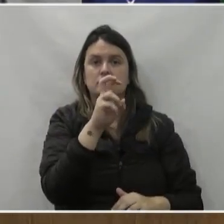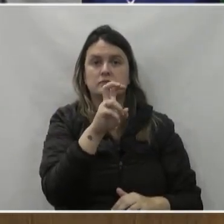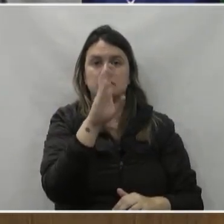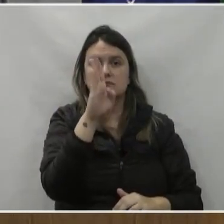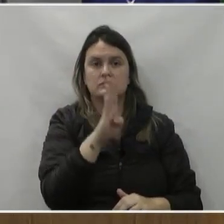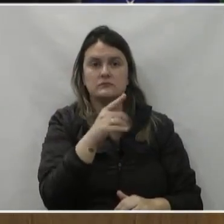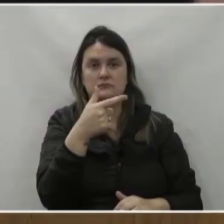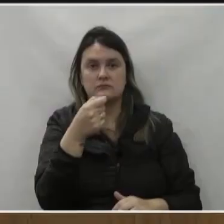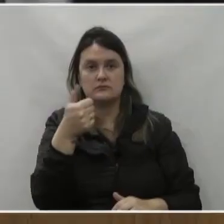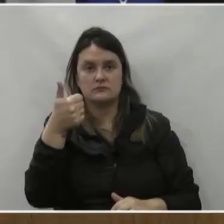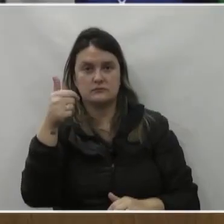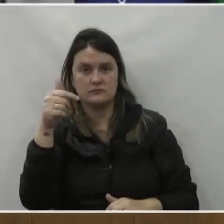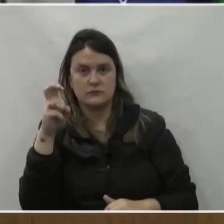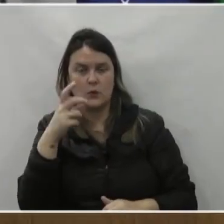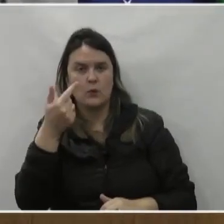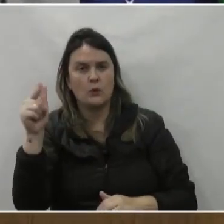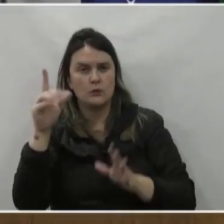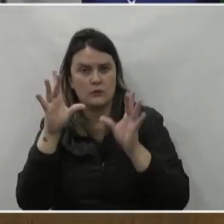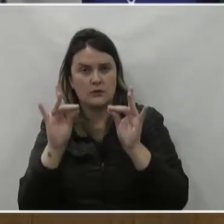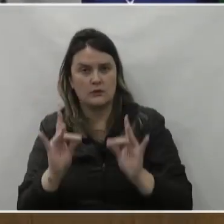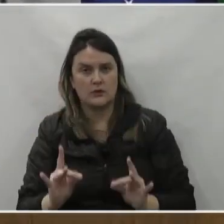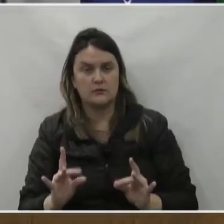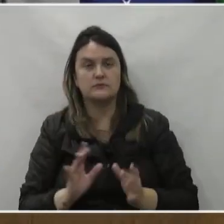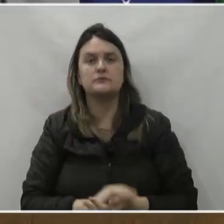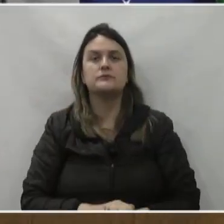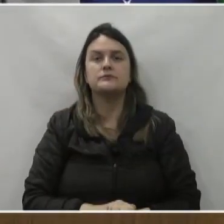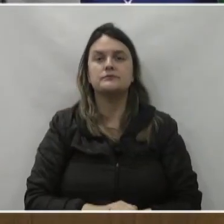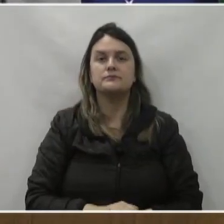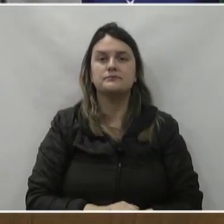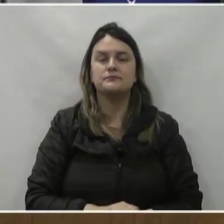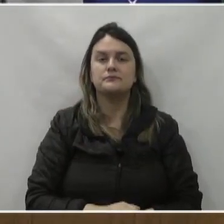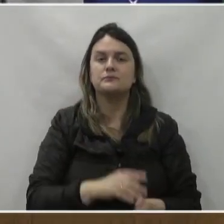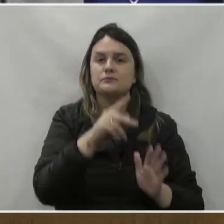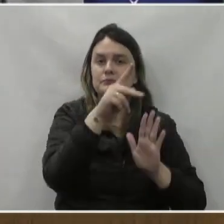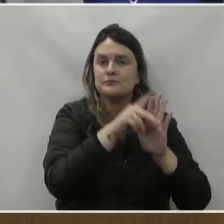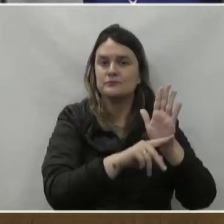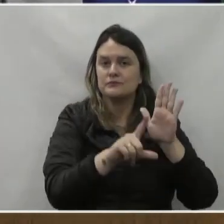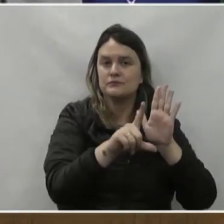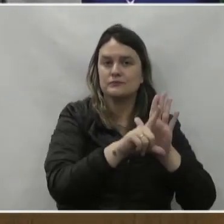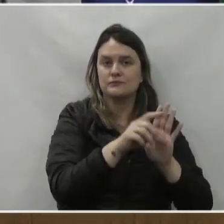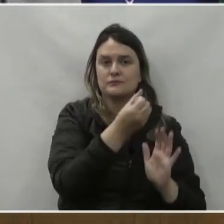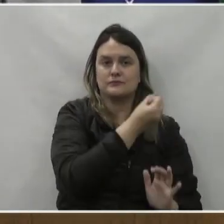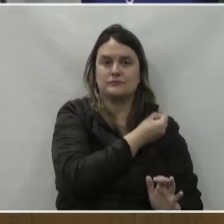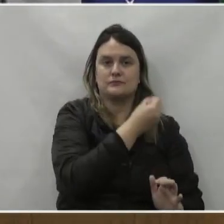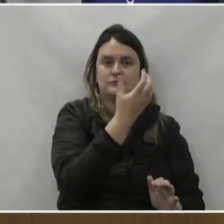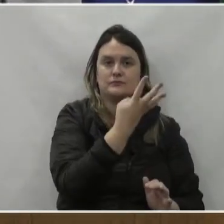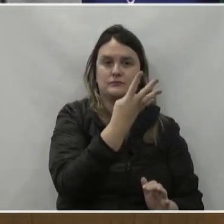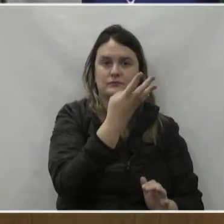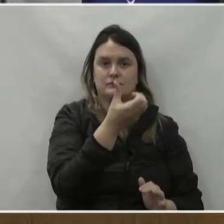5205 de 2015 e dá outras providências. Projeto de lei ordinária número